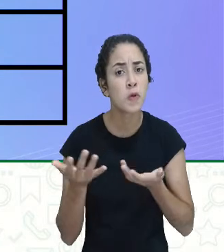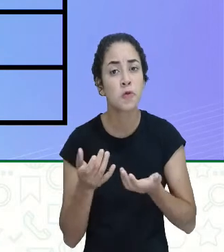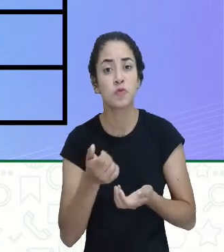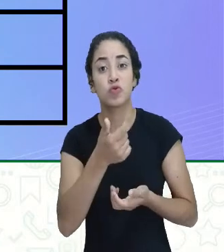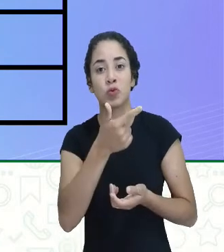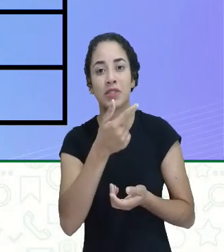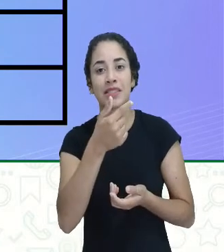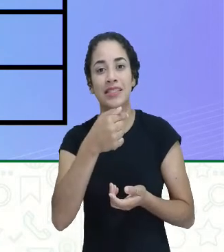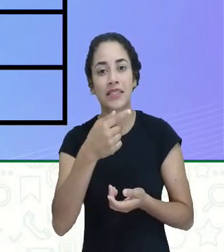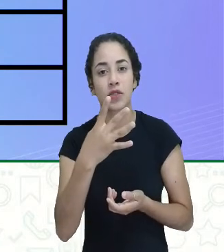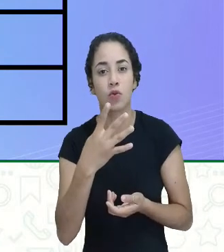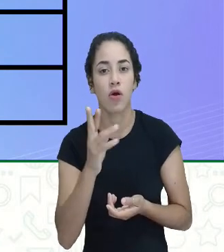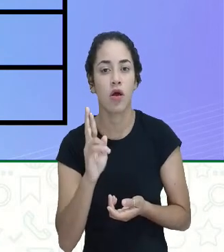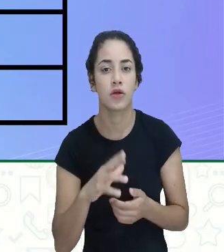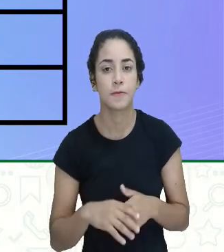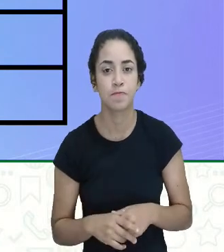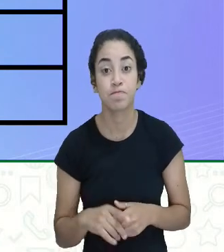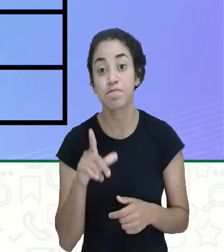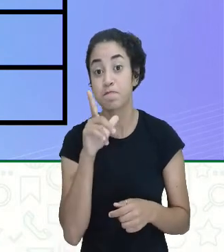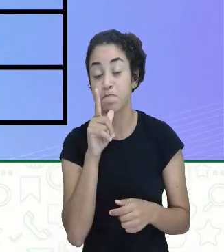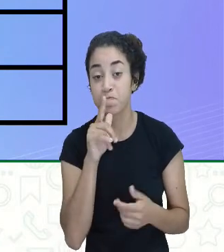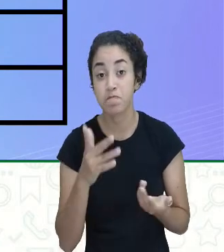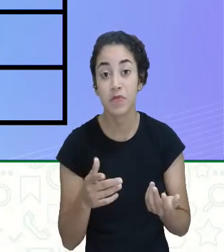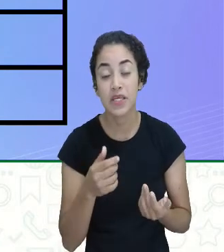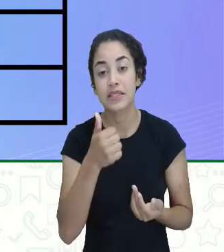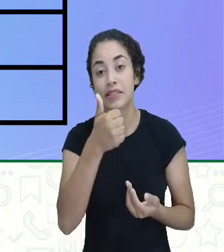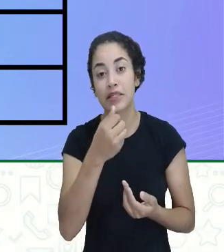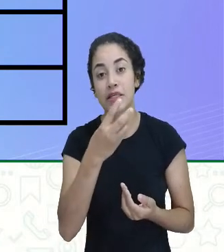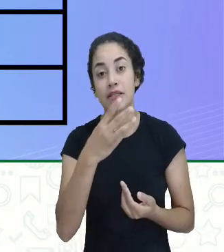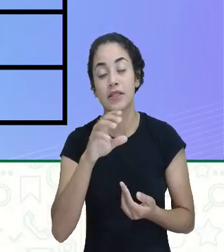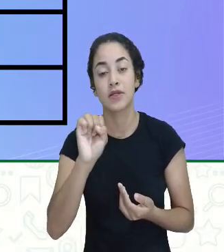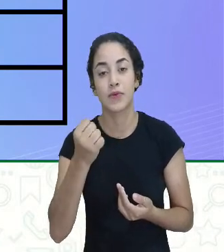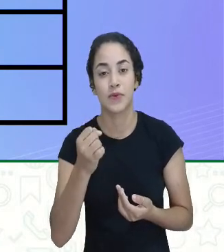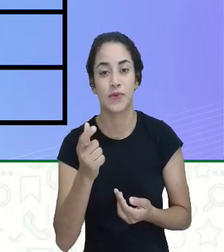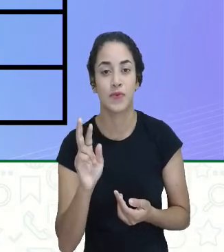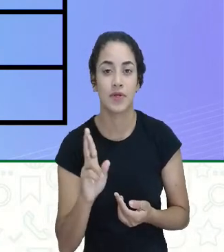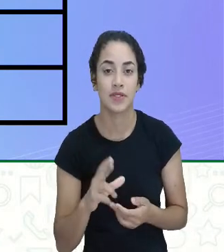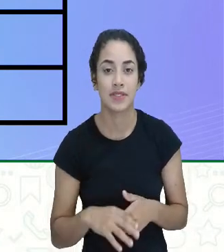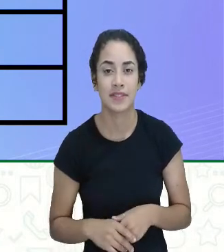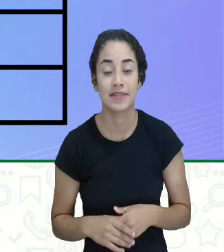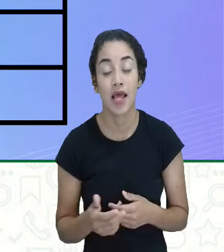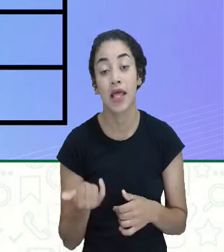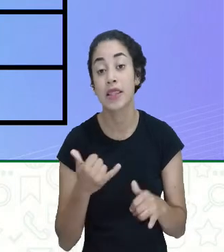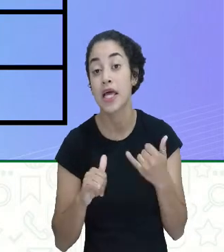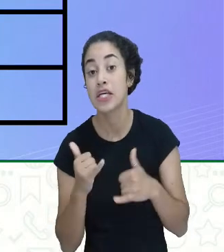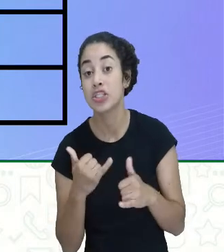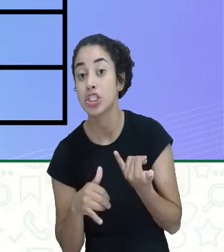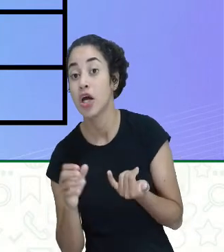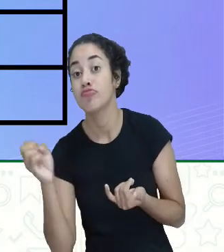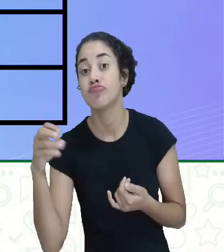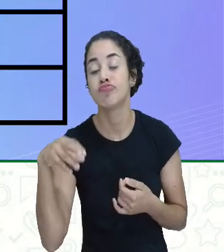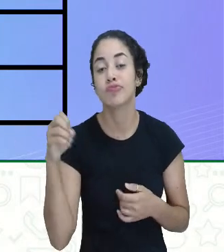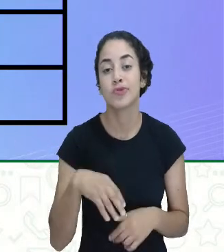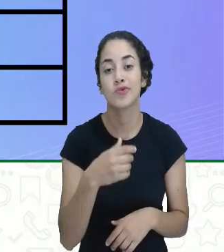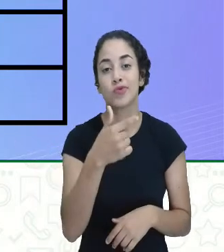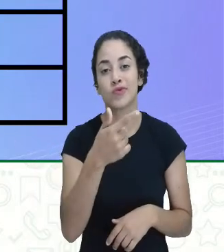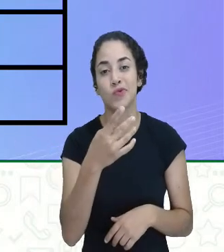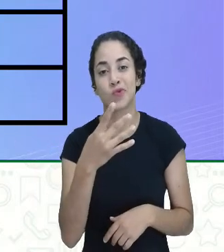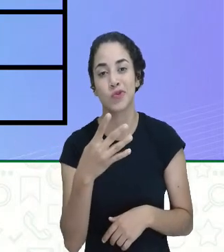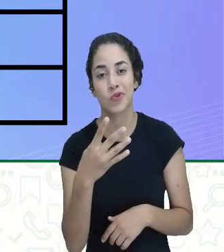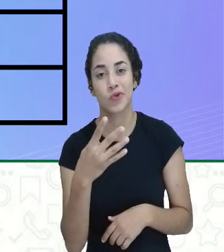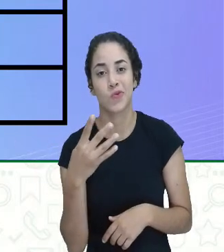274, né? A água, 138, a energia,